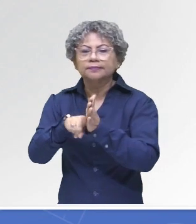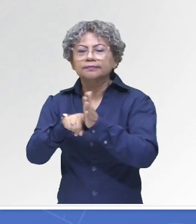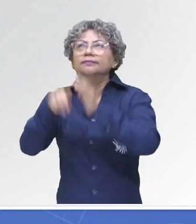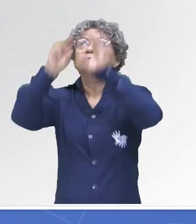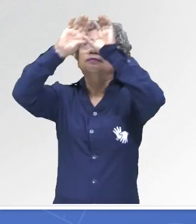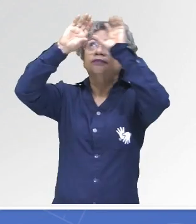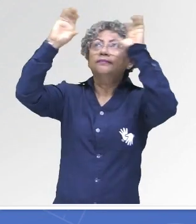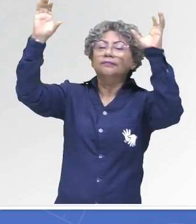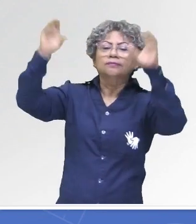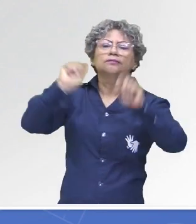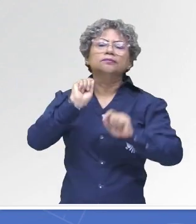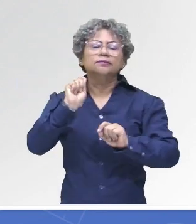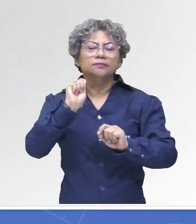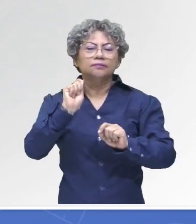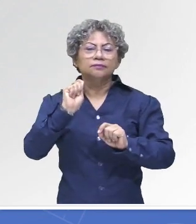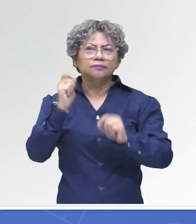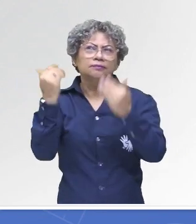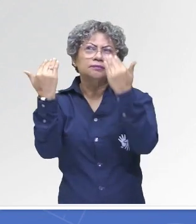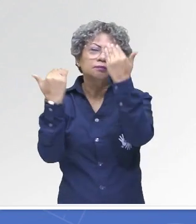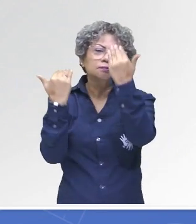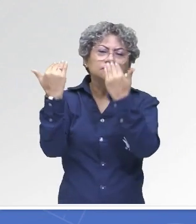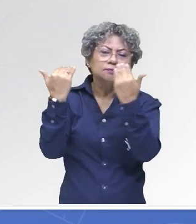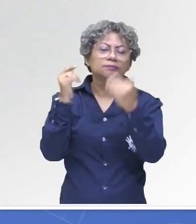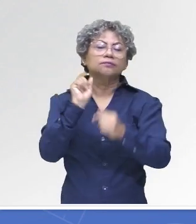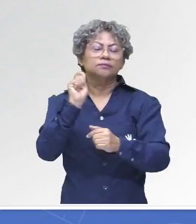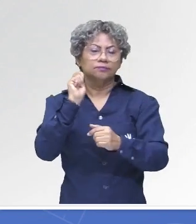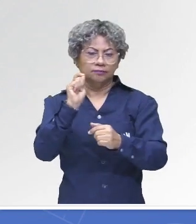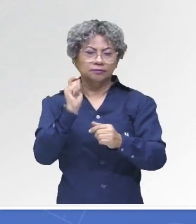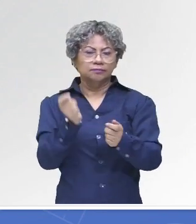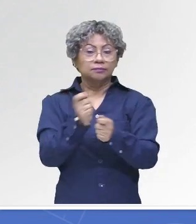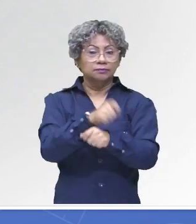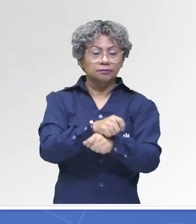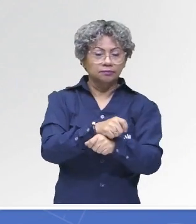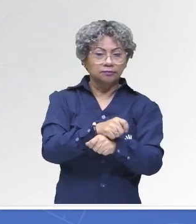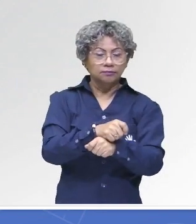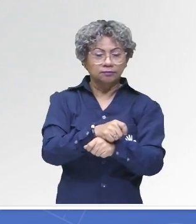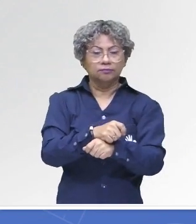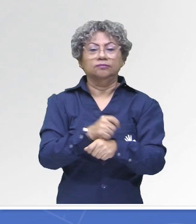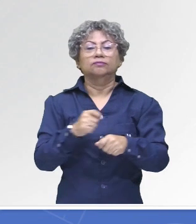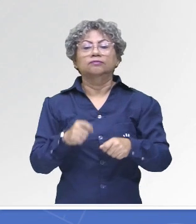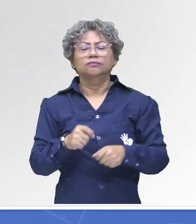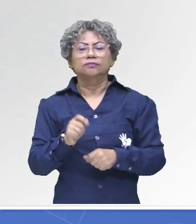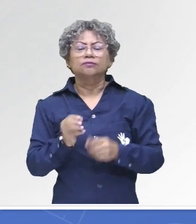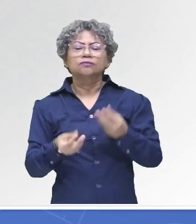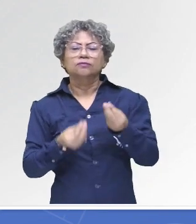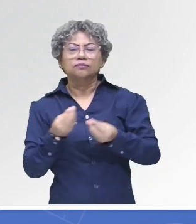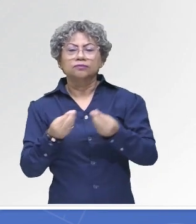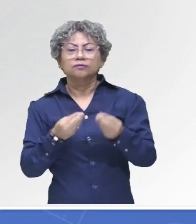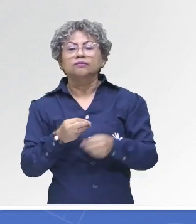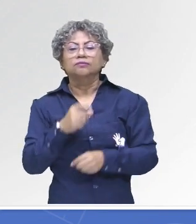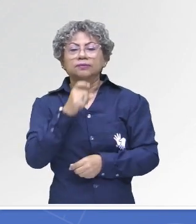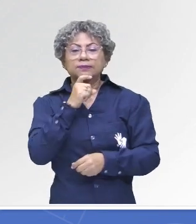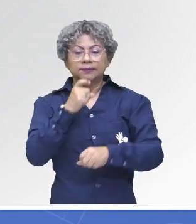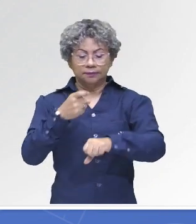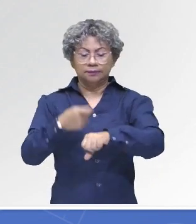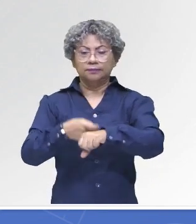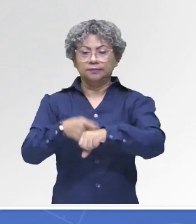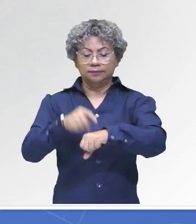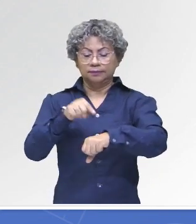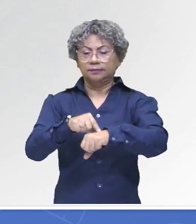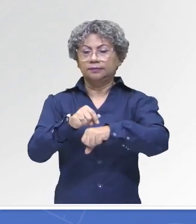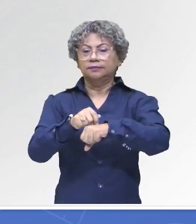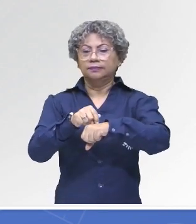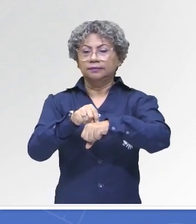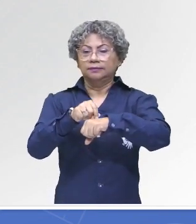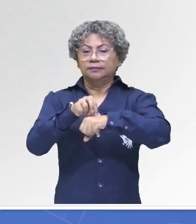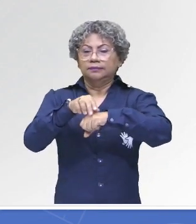fez o seguinte, olha, ele adotou para o ponto de fusão do gelo, ou seja, quando a água sai do